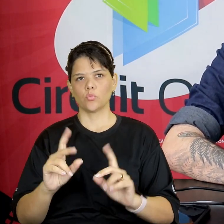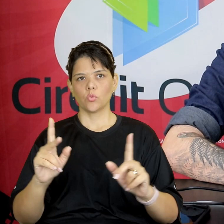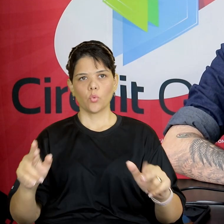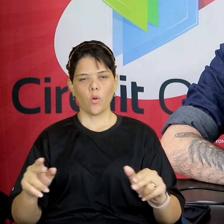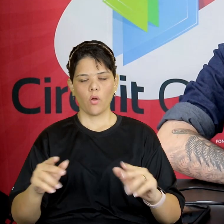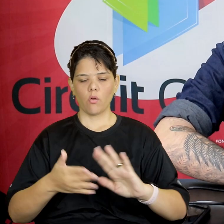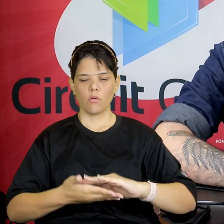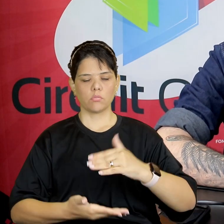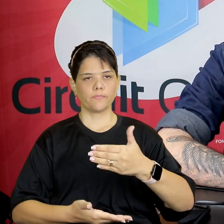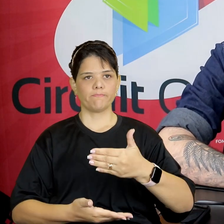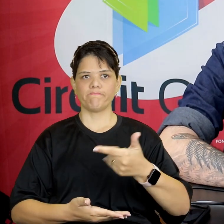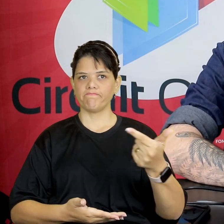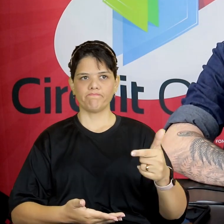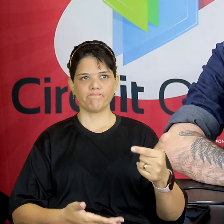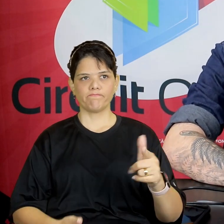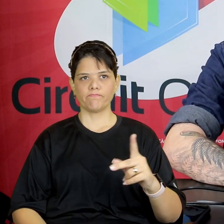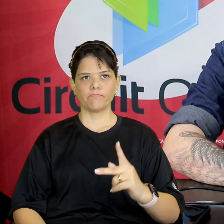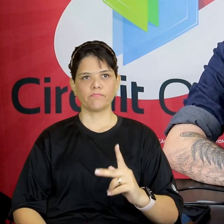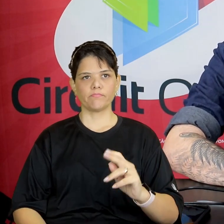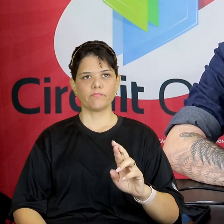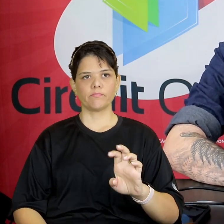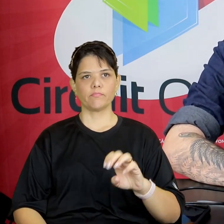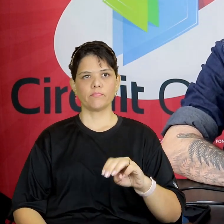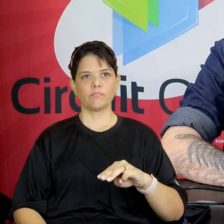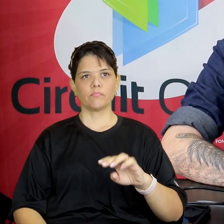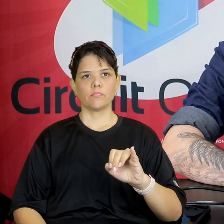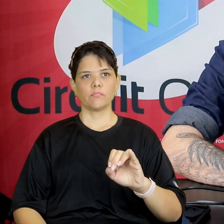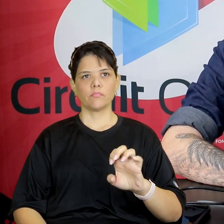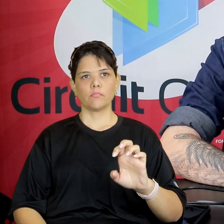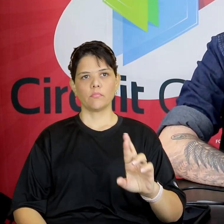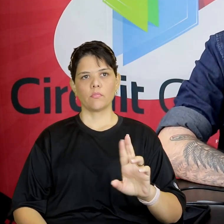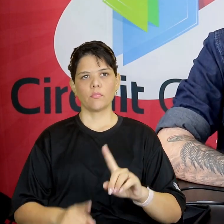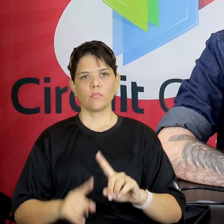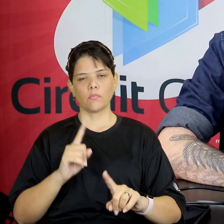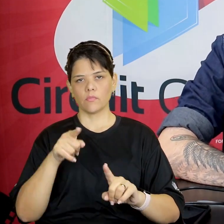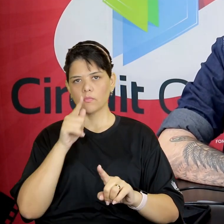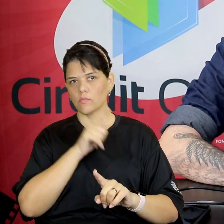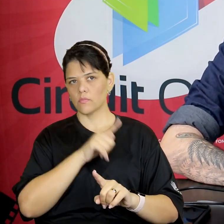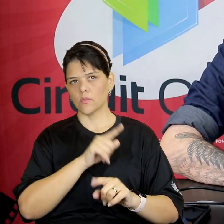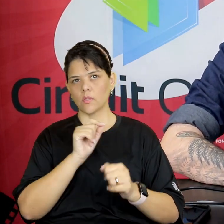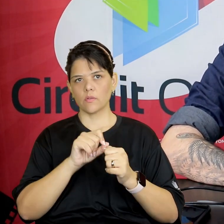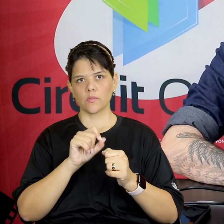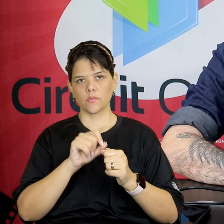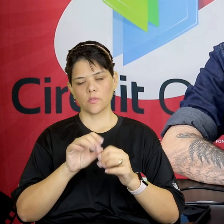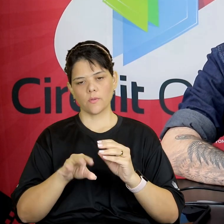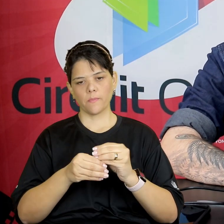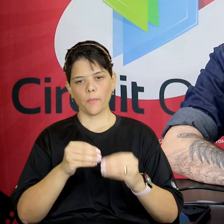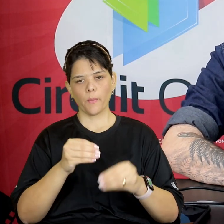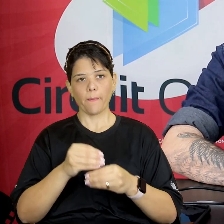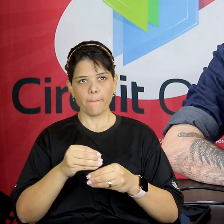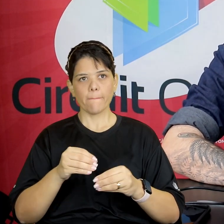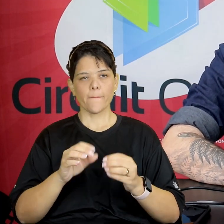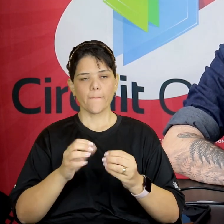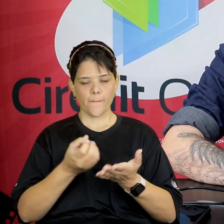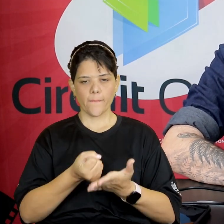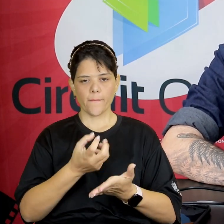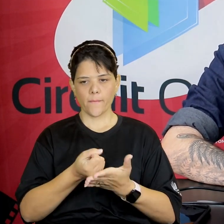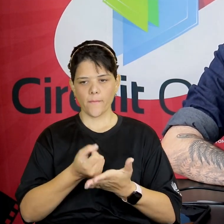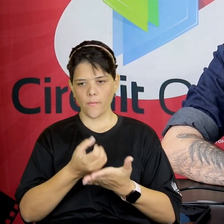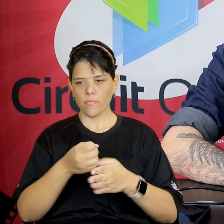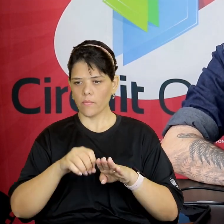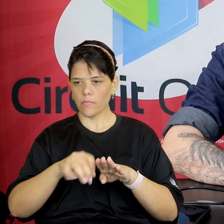faz, mas dá pro gasto. Você consegue montar e tal, tratar cor e exportar o filme sem problema nenhum.